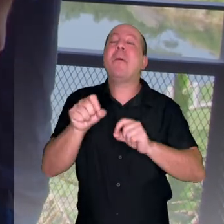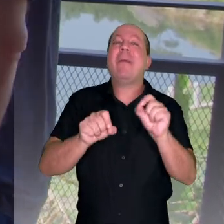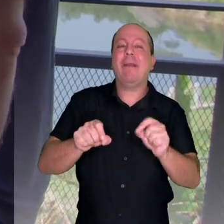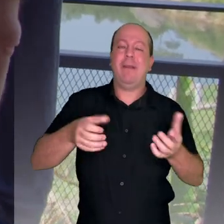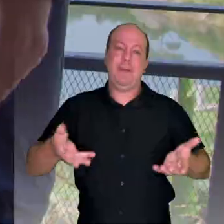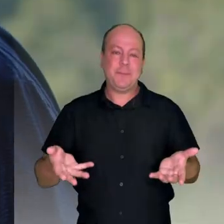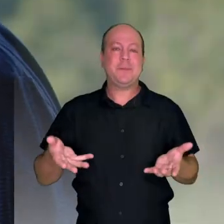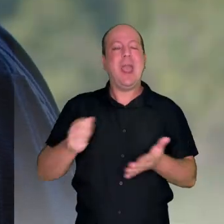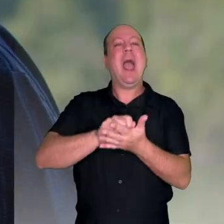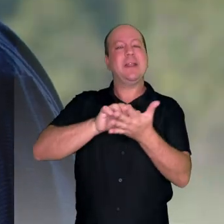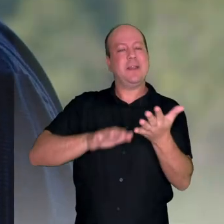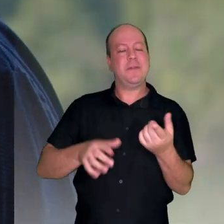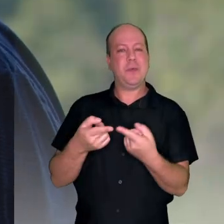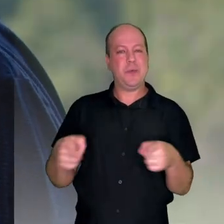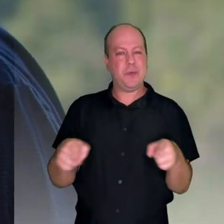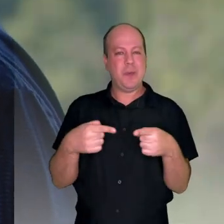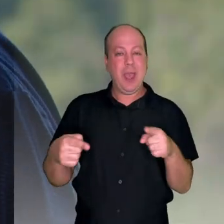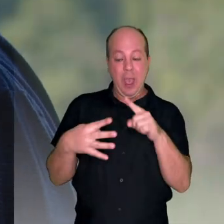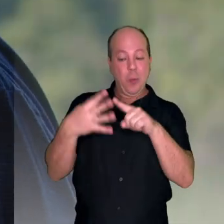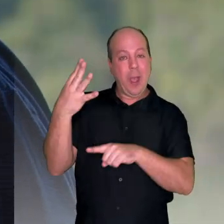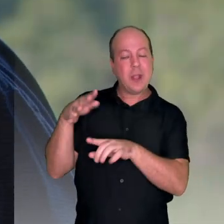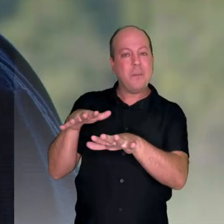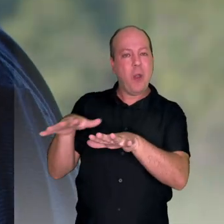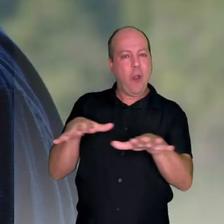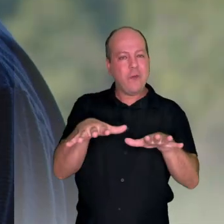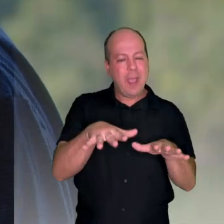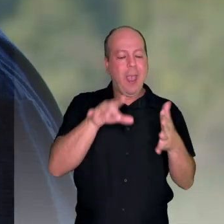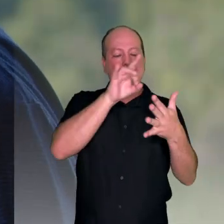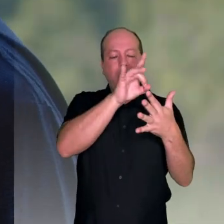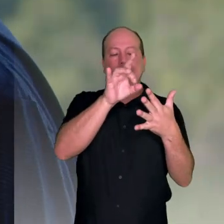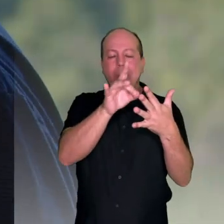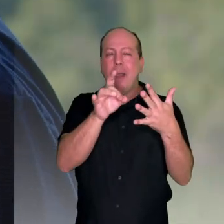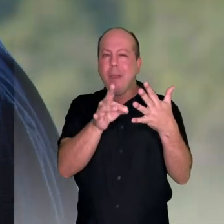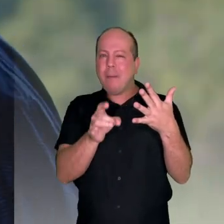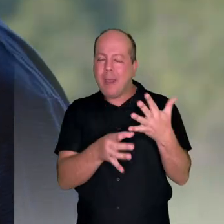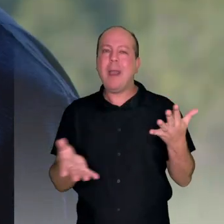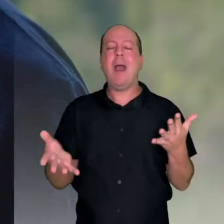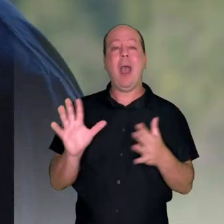você precisa, né? Então ele escreveu essa obra em 4 movimentos, cada um tratando de um